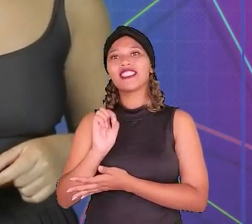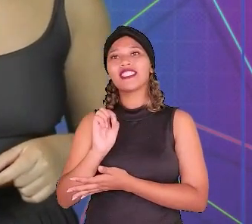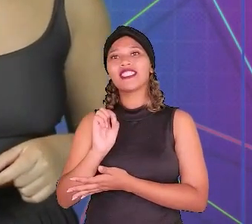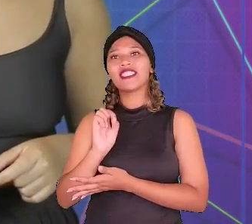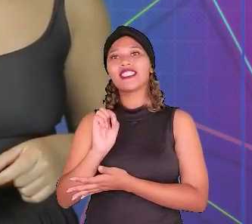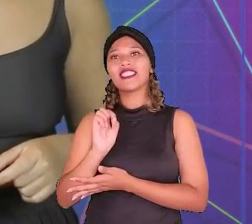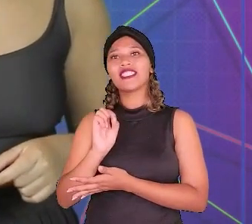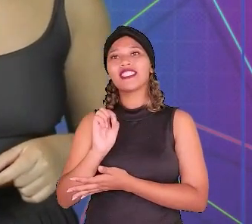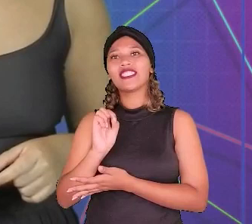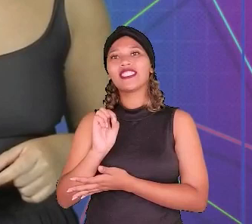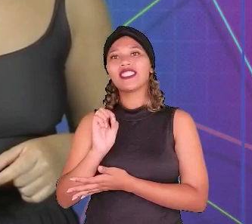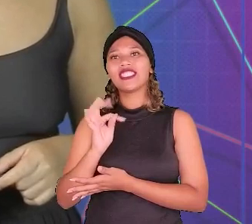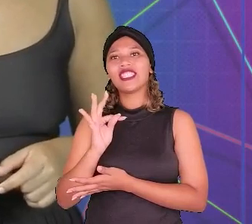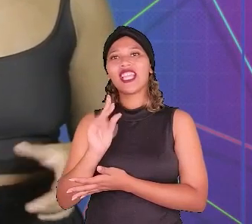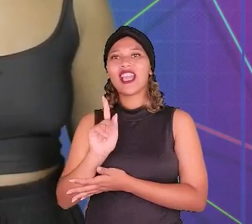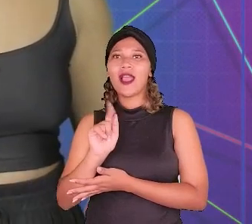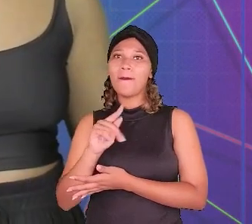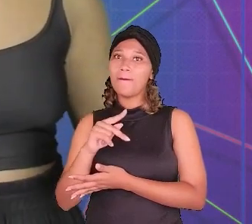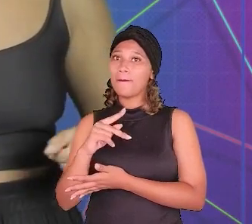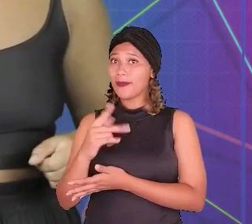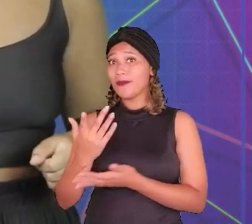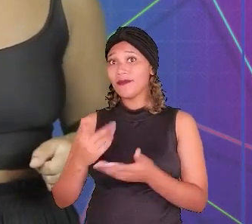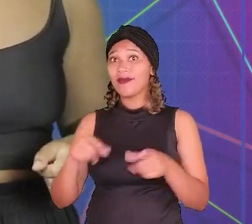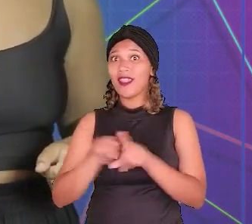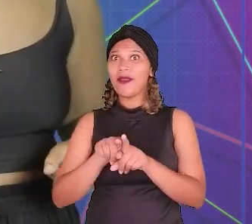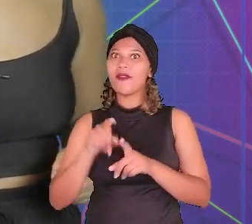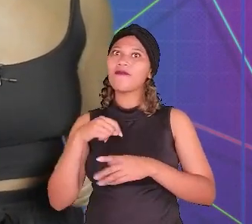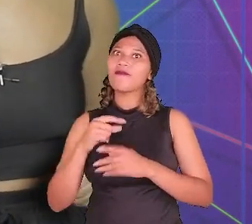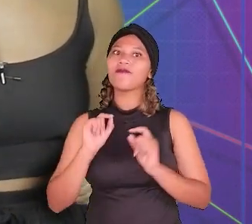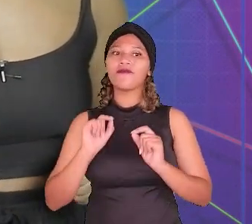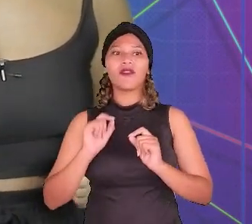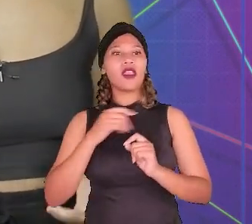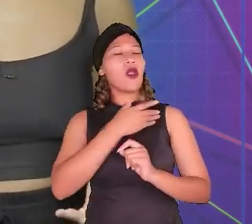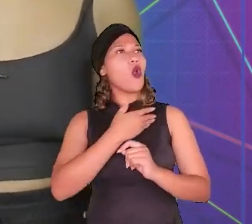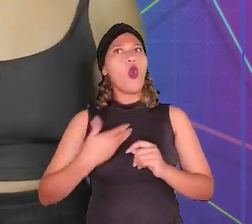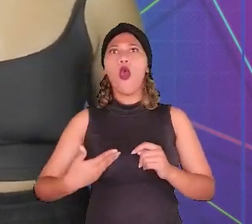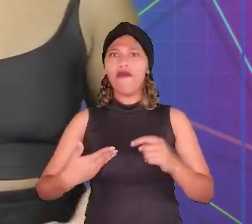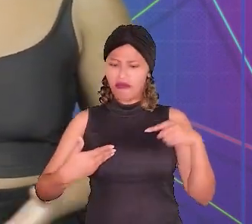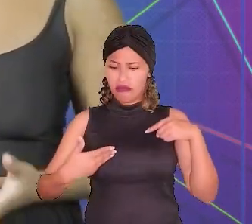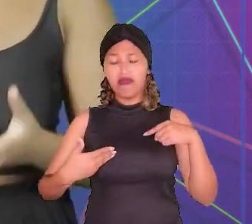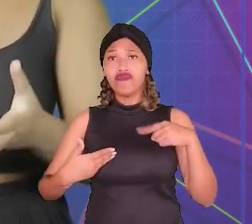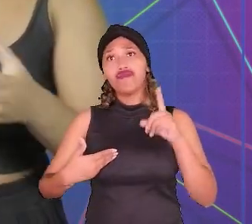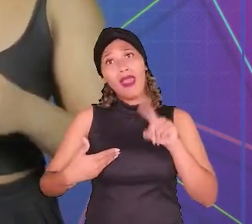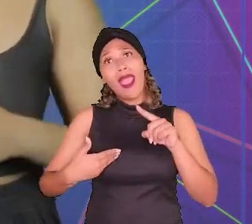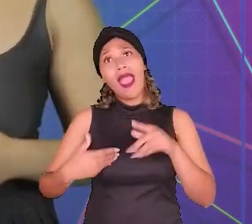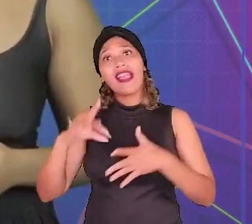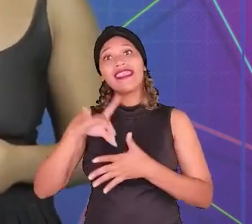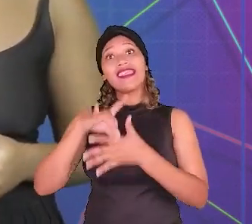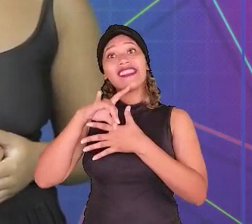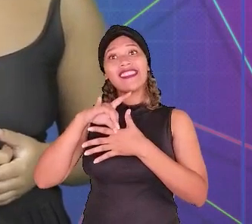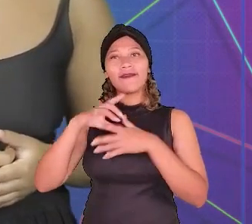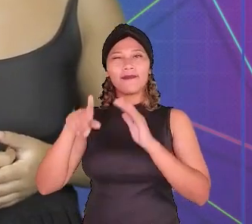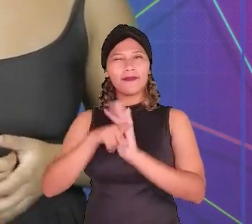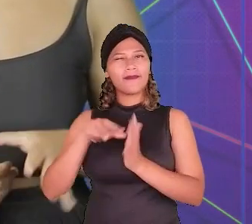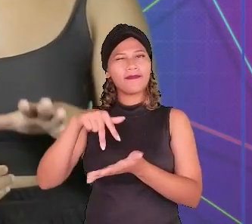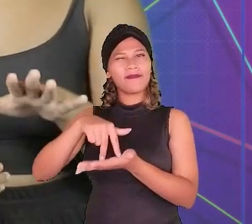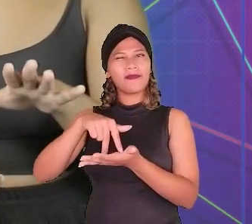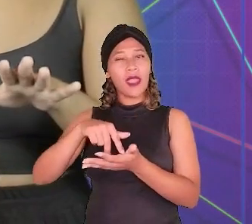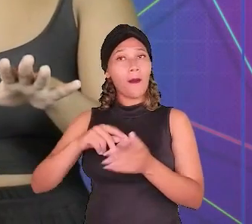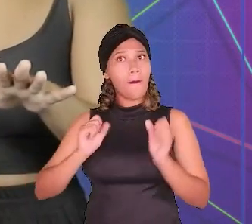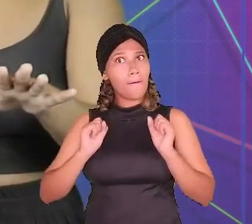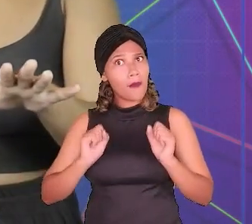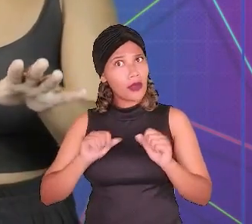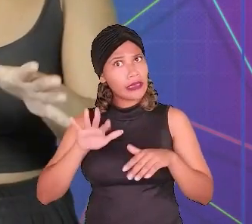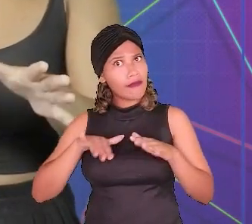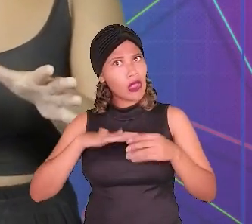Hanks, homem jovem branco de cabelos curtos. E número 12, o governante. É o líder, ele tem autoridade e sabe se impor. Mas ele